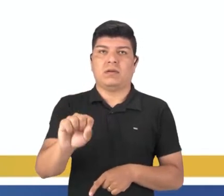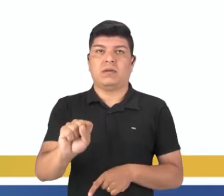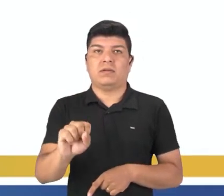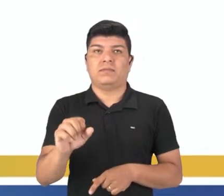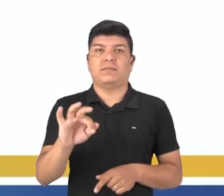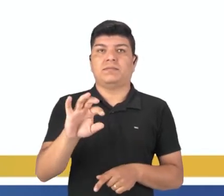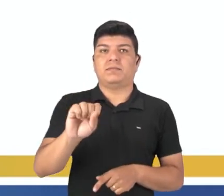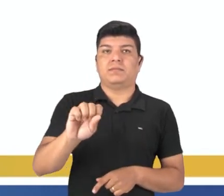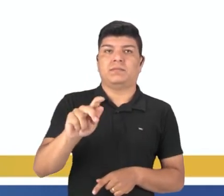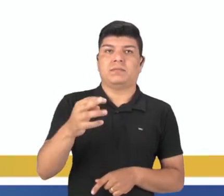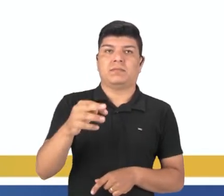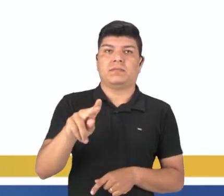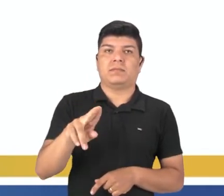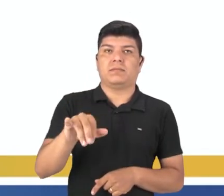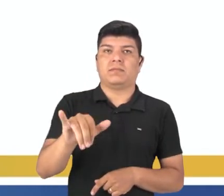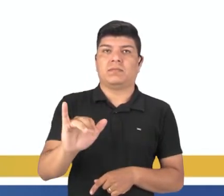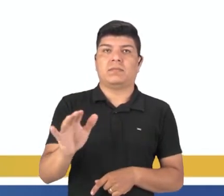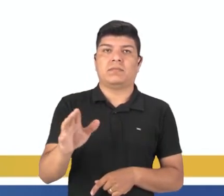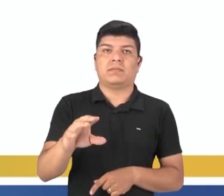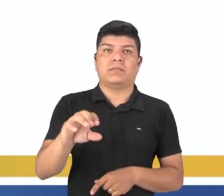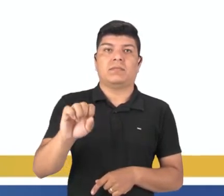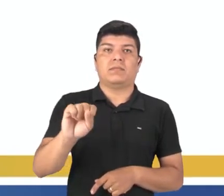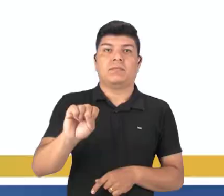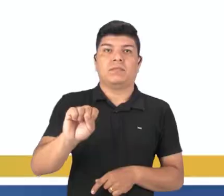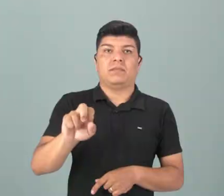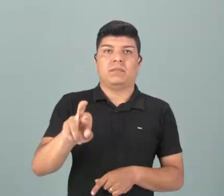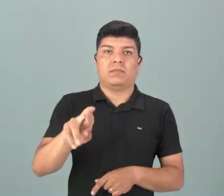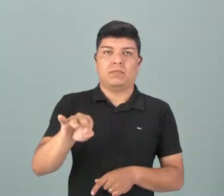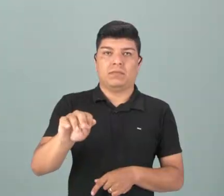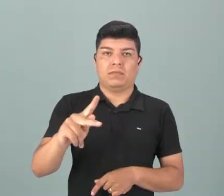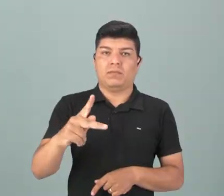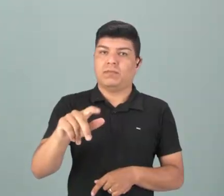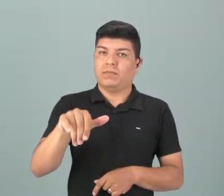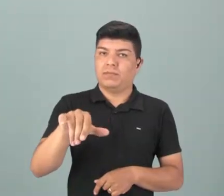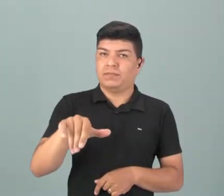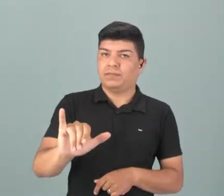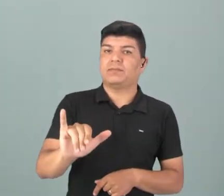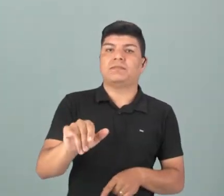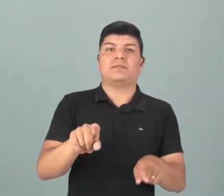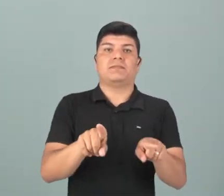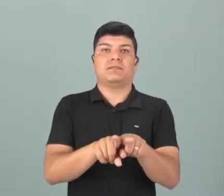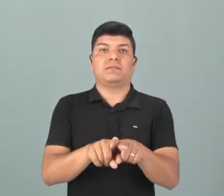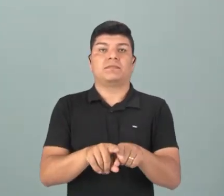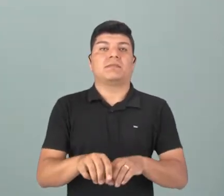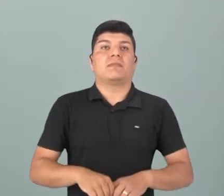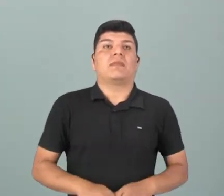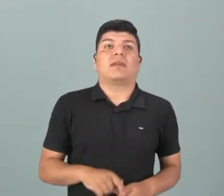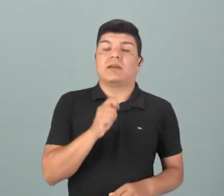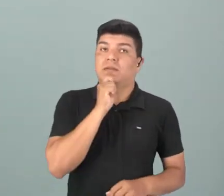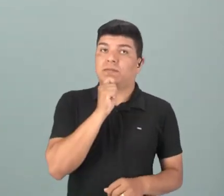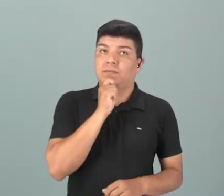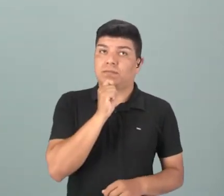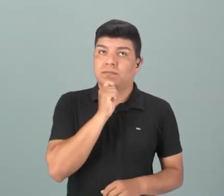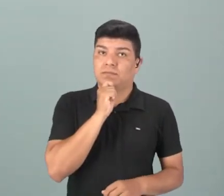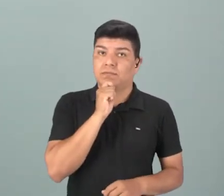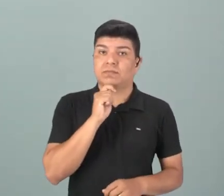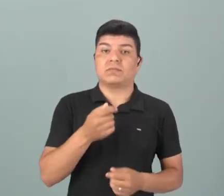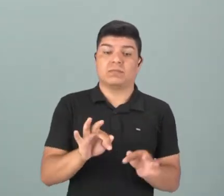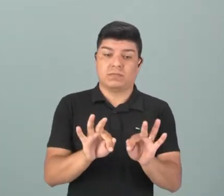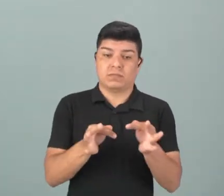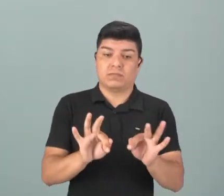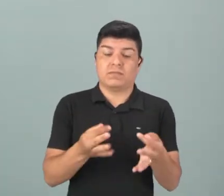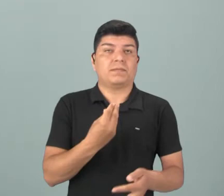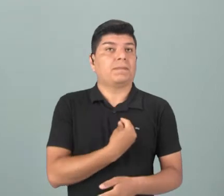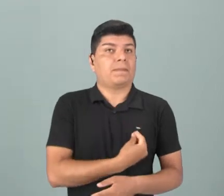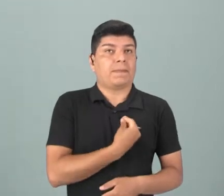study is replace replace you e ainda falando sobre Simple Present